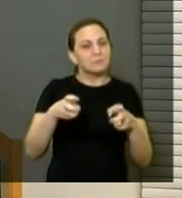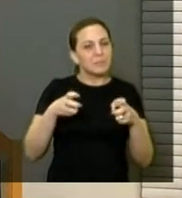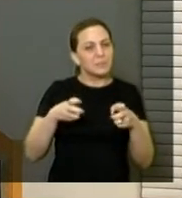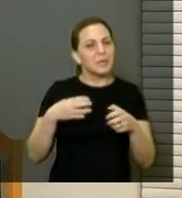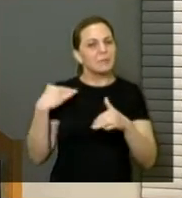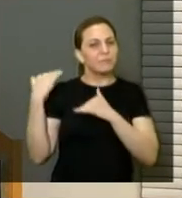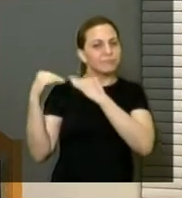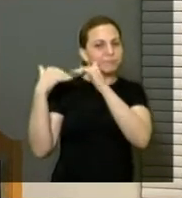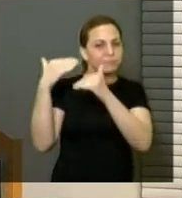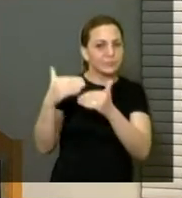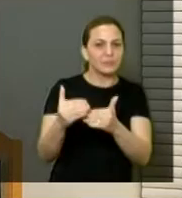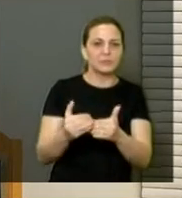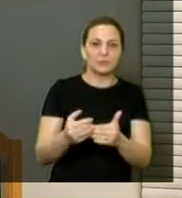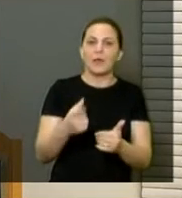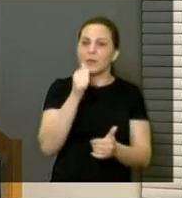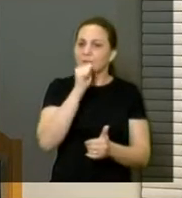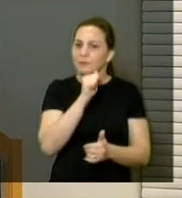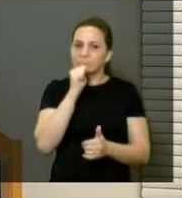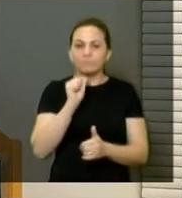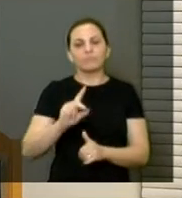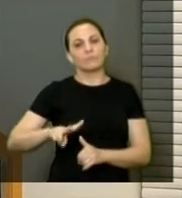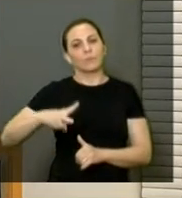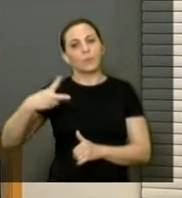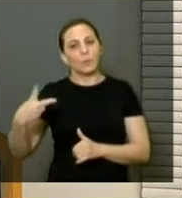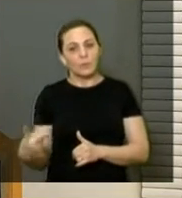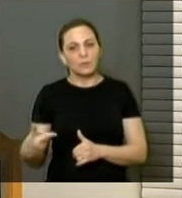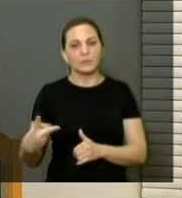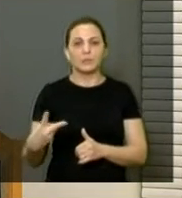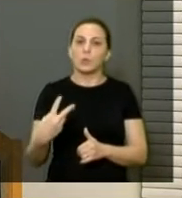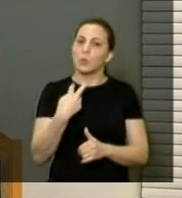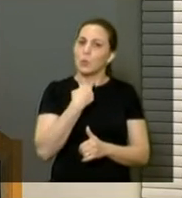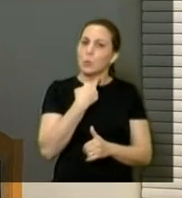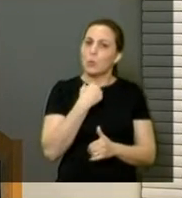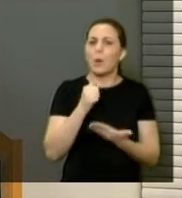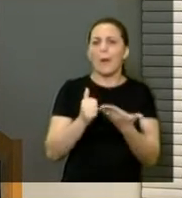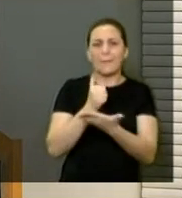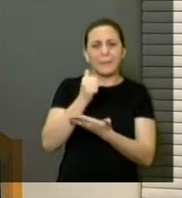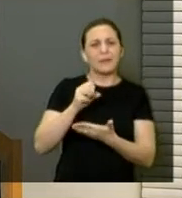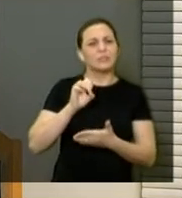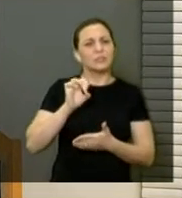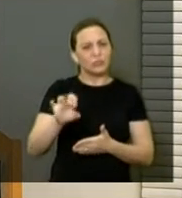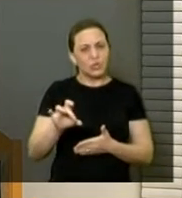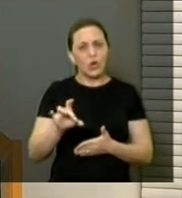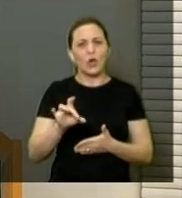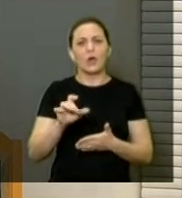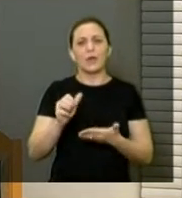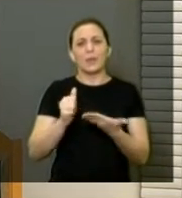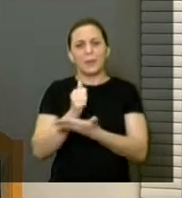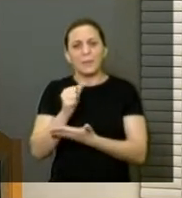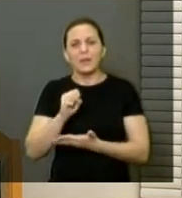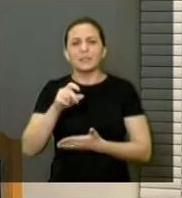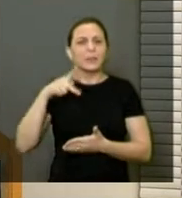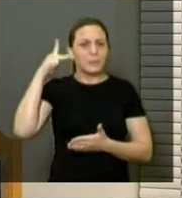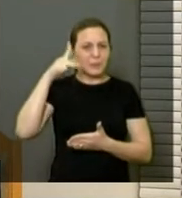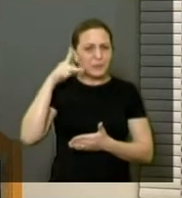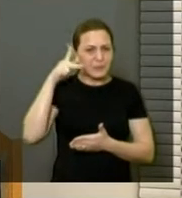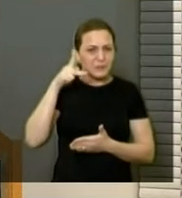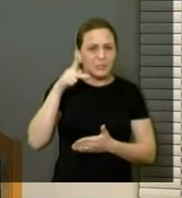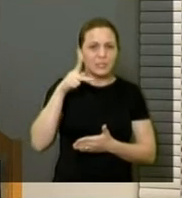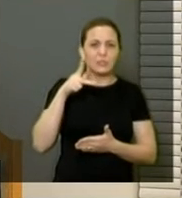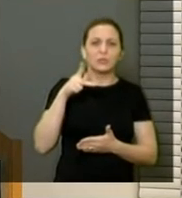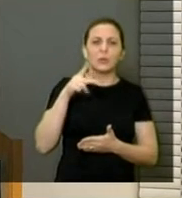muito tempo são sacrificados pela oposição não pode ser da base só pode ser da base quando o partido é o pt é